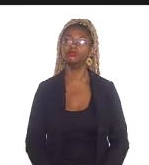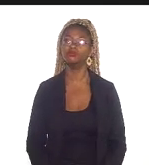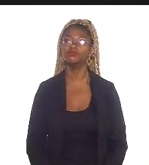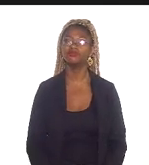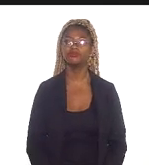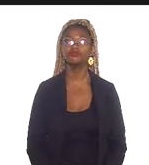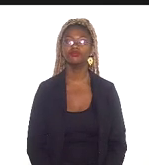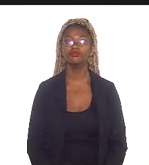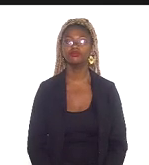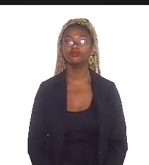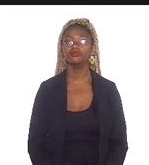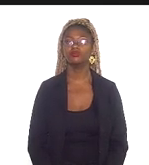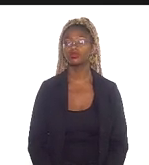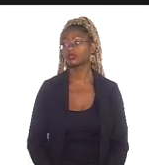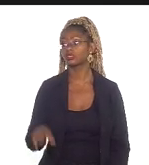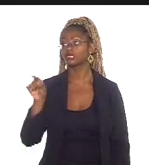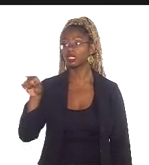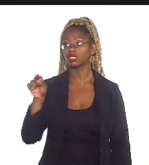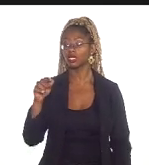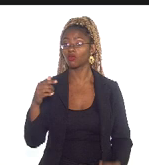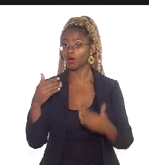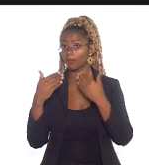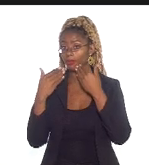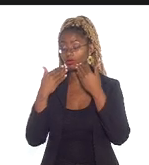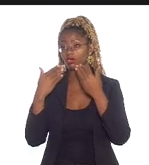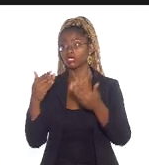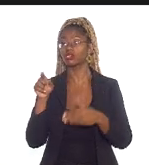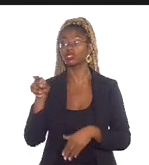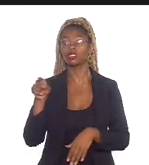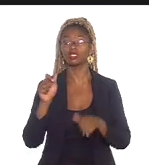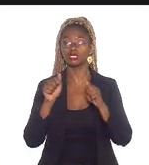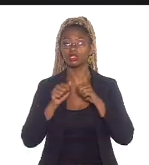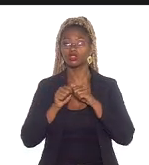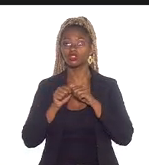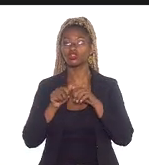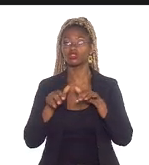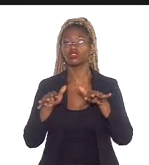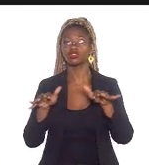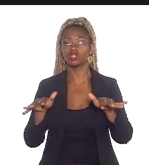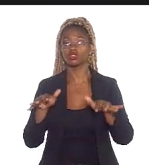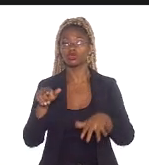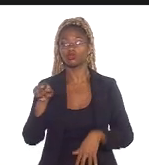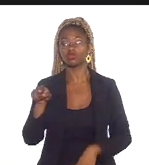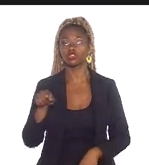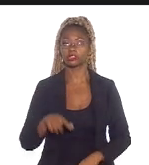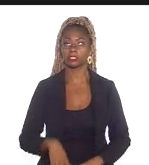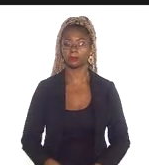Aqui eu vou apresentar essa distribuição